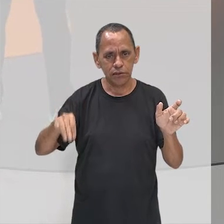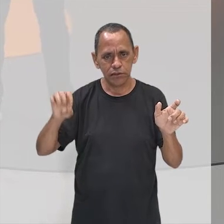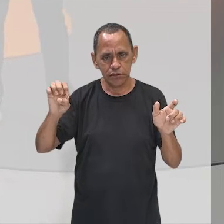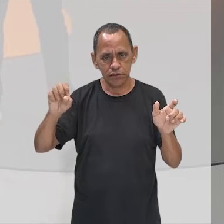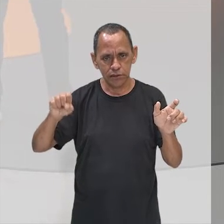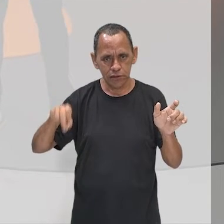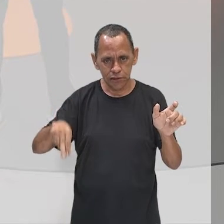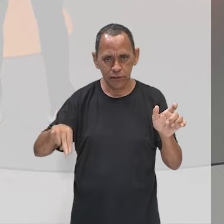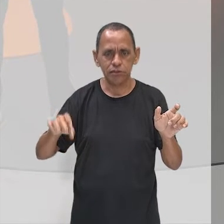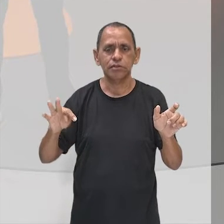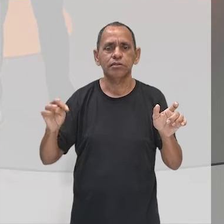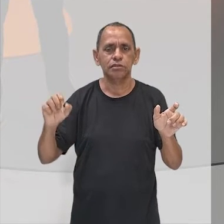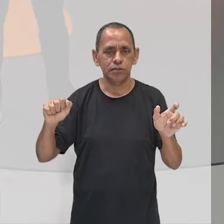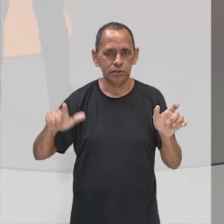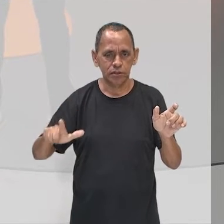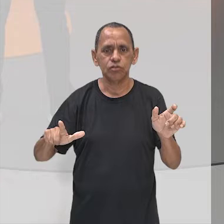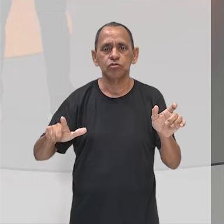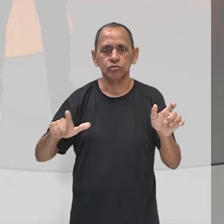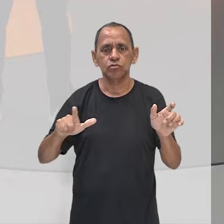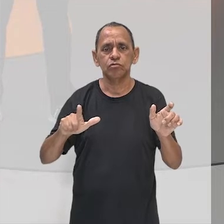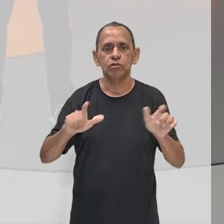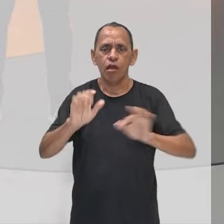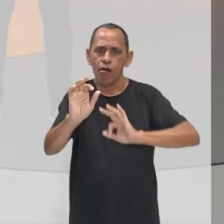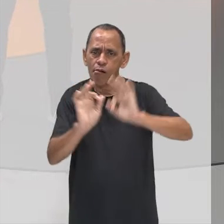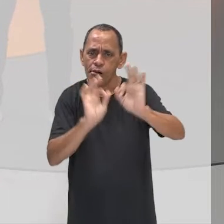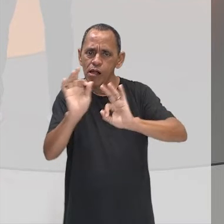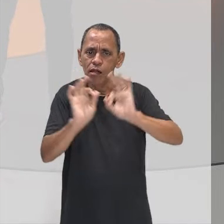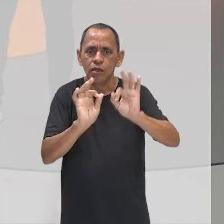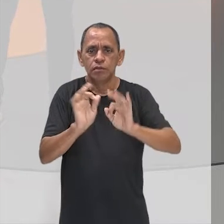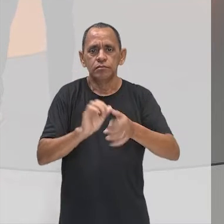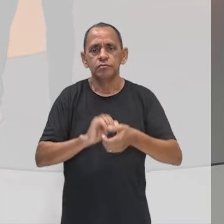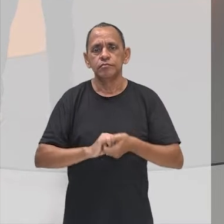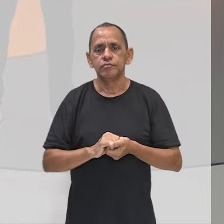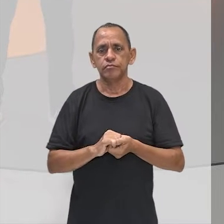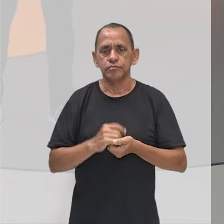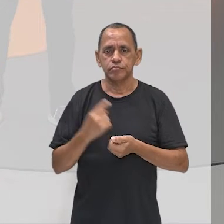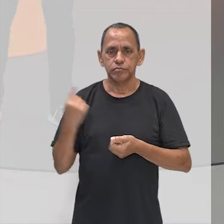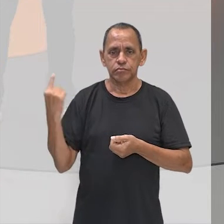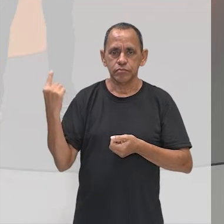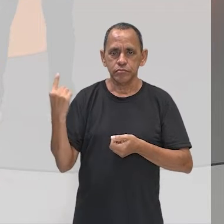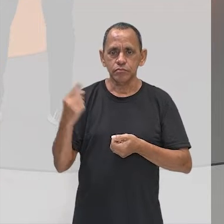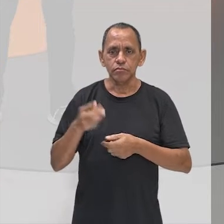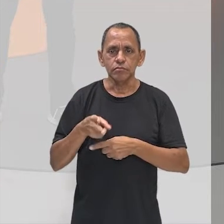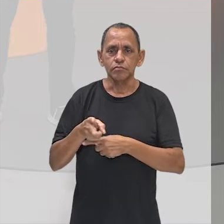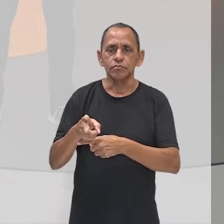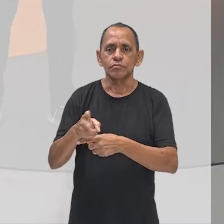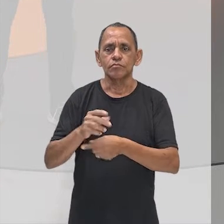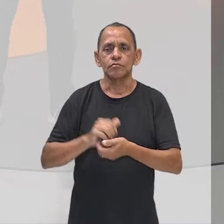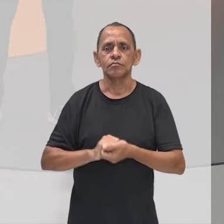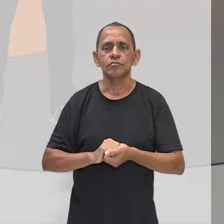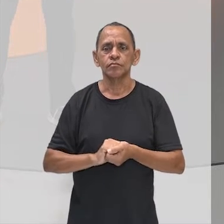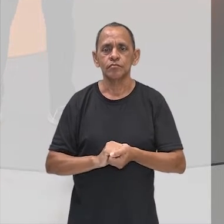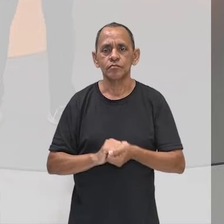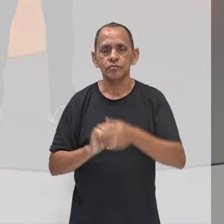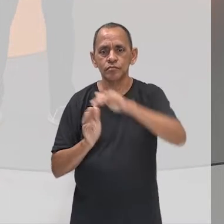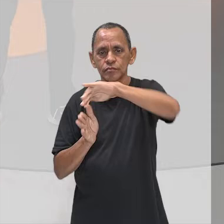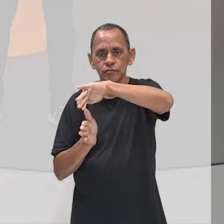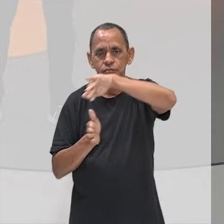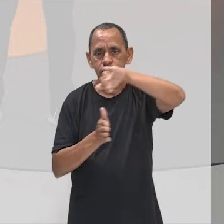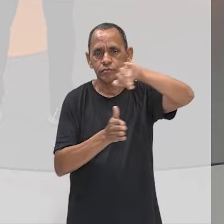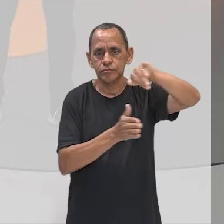observar aqui na nossa pirâmide. Olha só. Continuando, vamos lá para